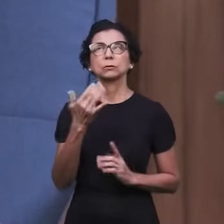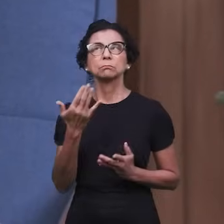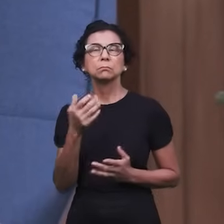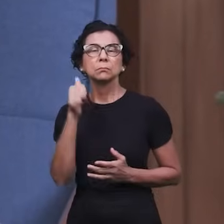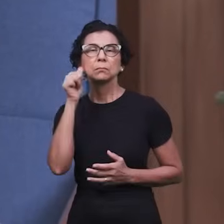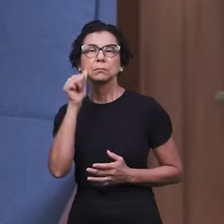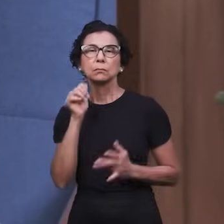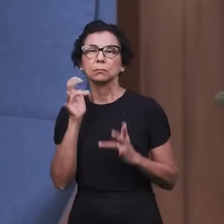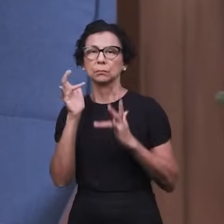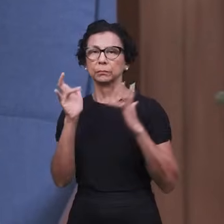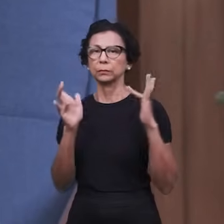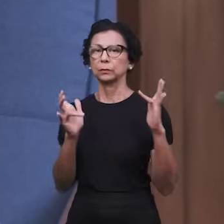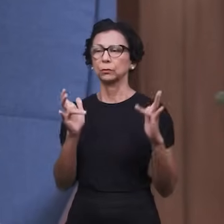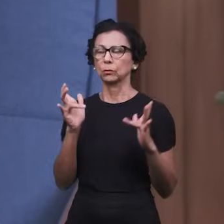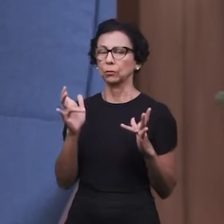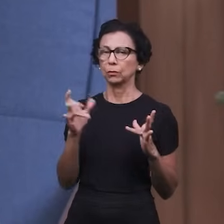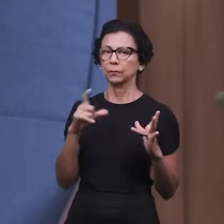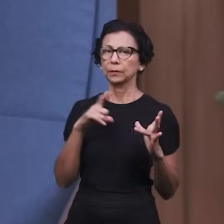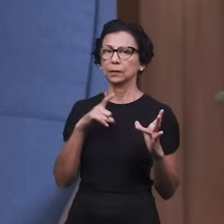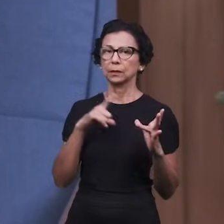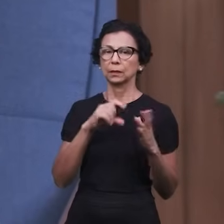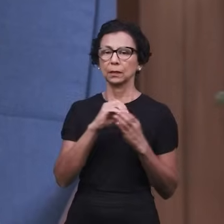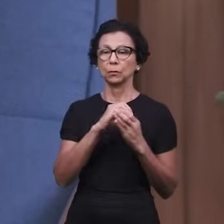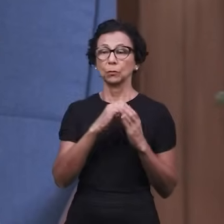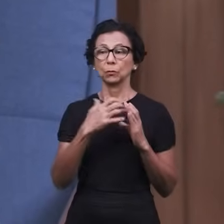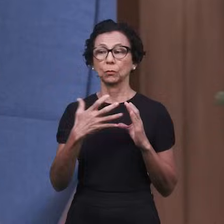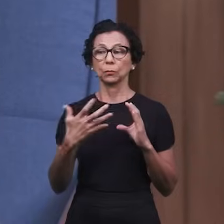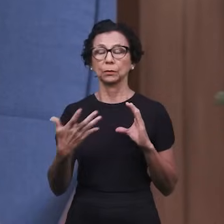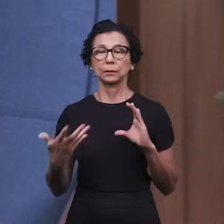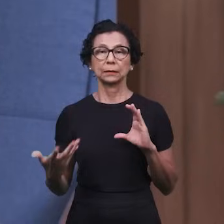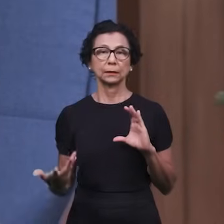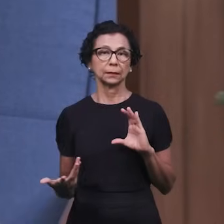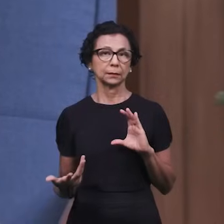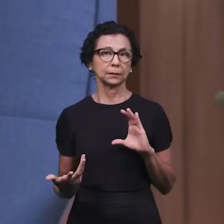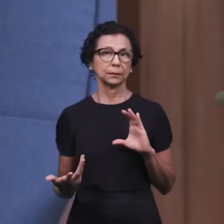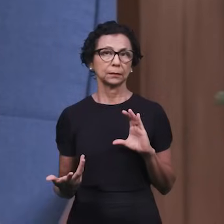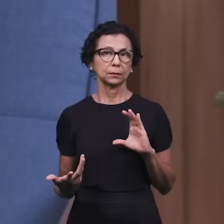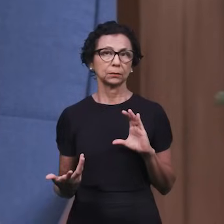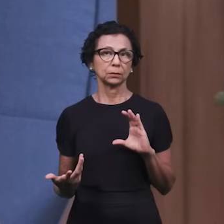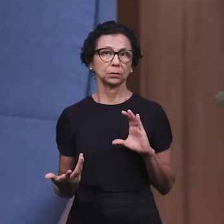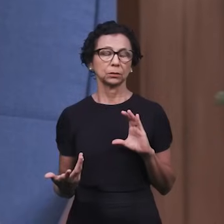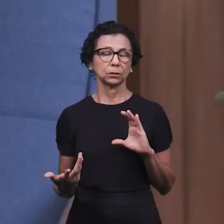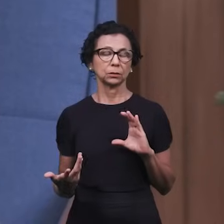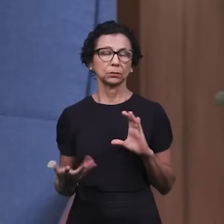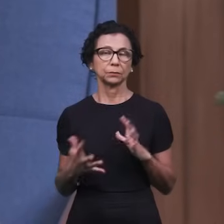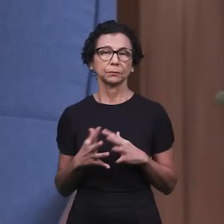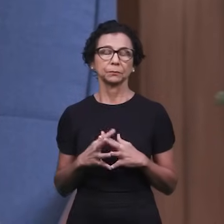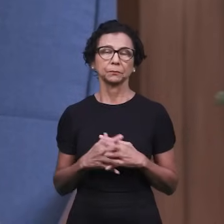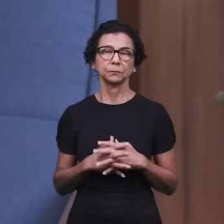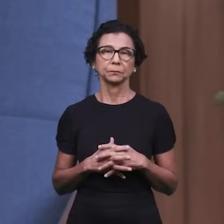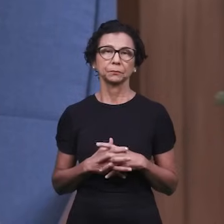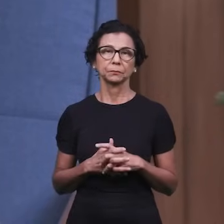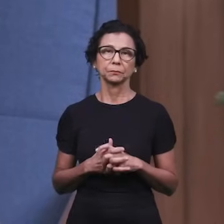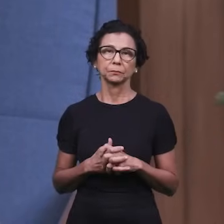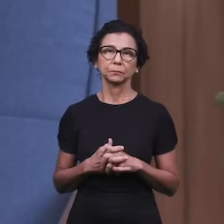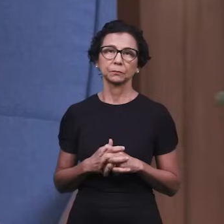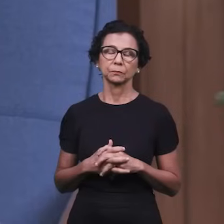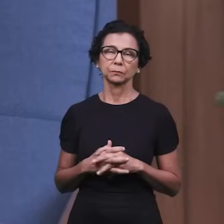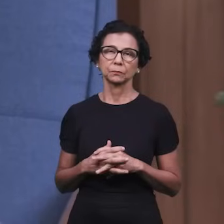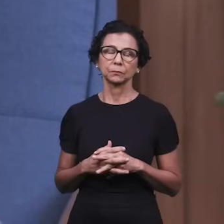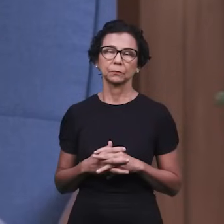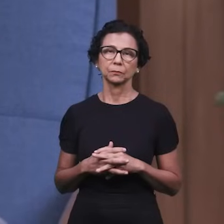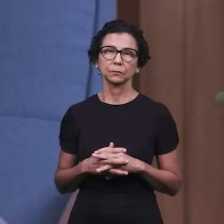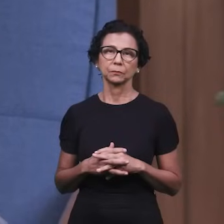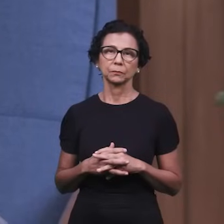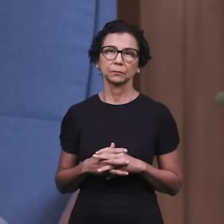que, pelas suas características, apresenta um contraste muito grande entre o que se vê nela, ou o que